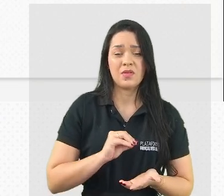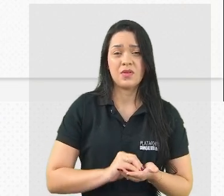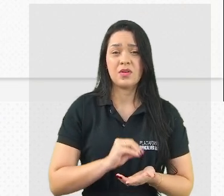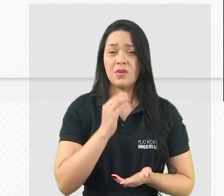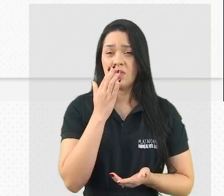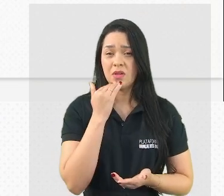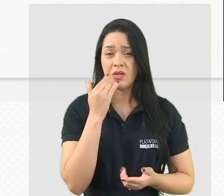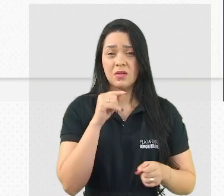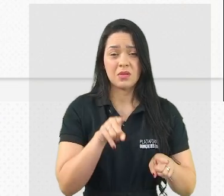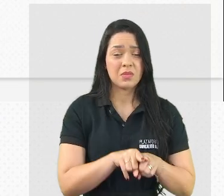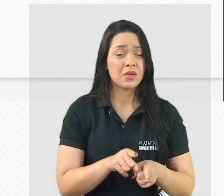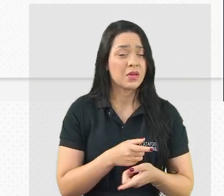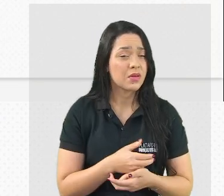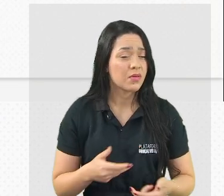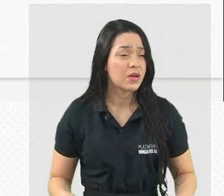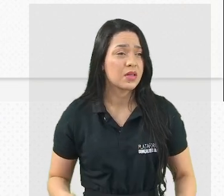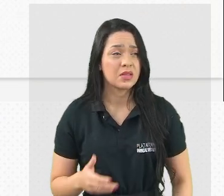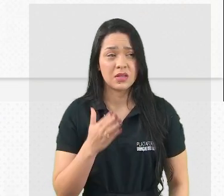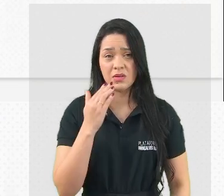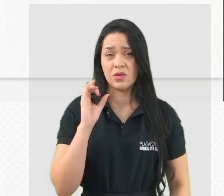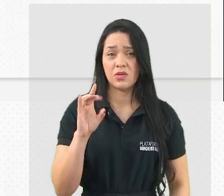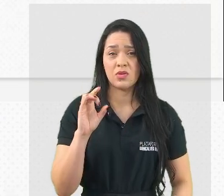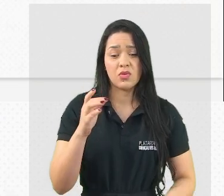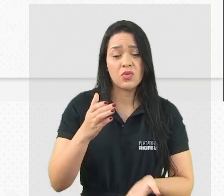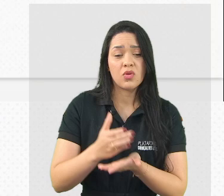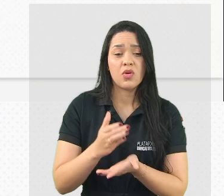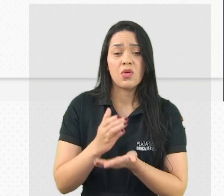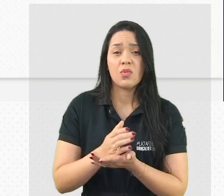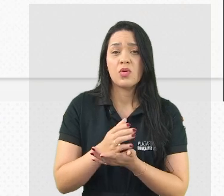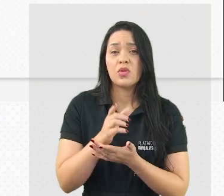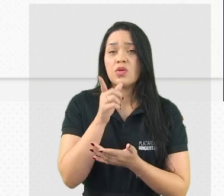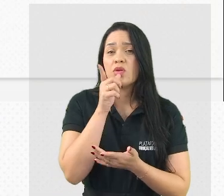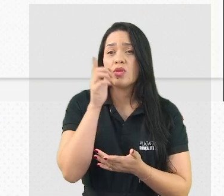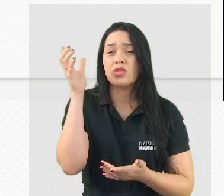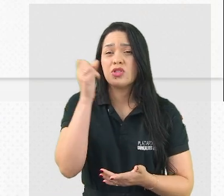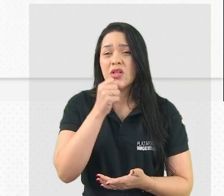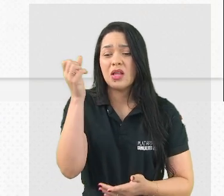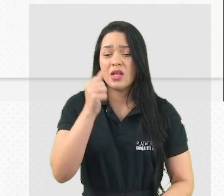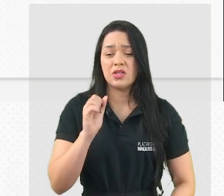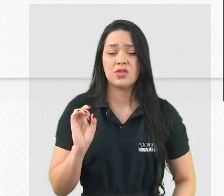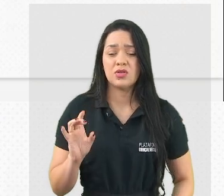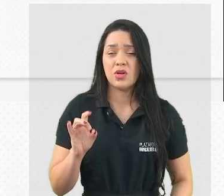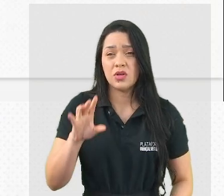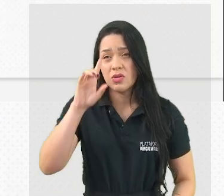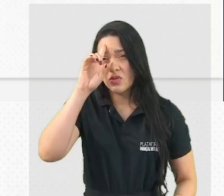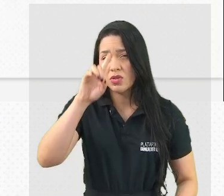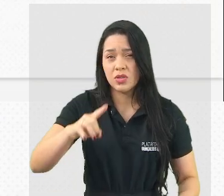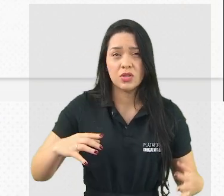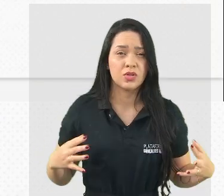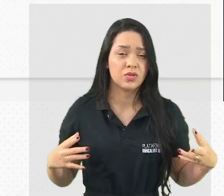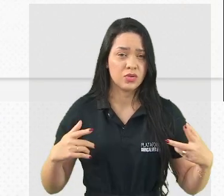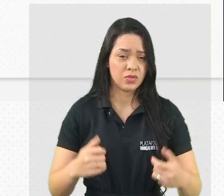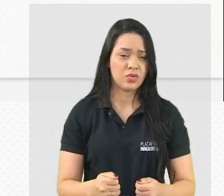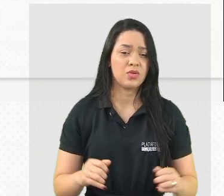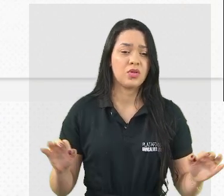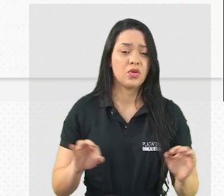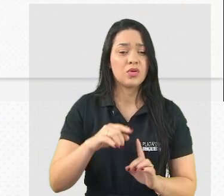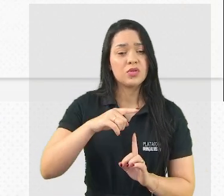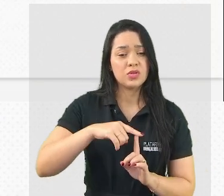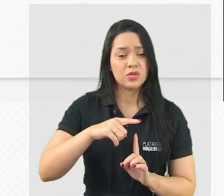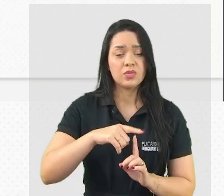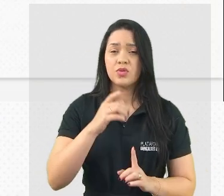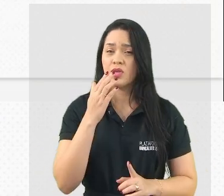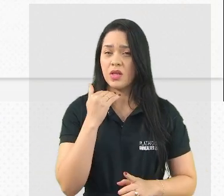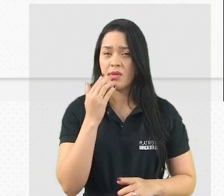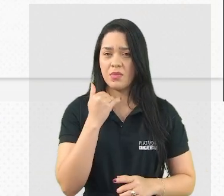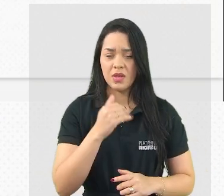Muitas dessas meninas, às vezes, se alimentam com um copo de leite ao amanhecer, digamos assim, e passa o dia todinho mais sem ingerir nenhum tipo de